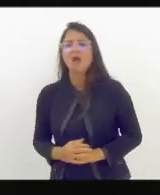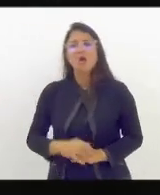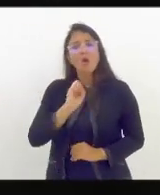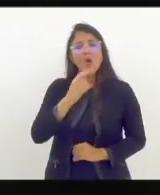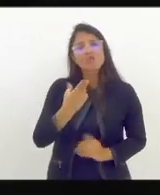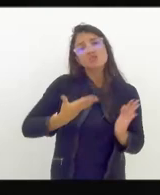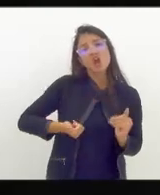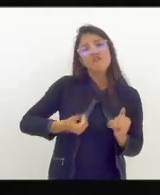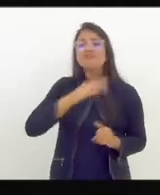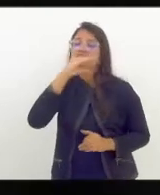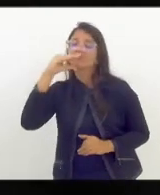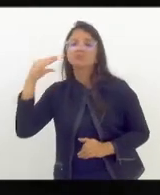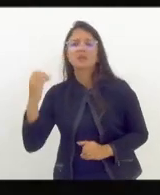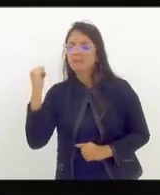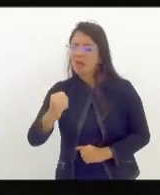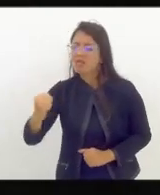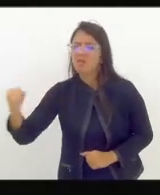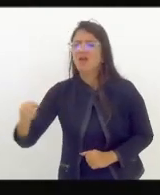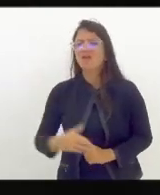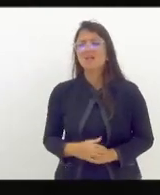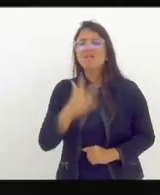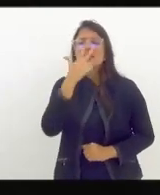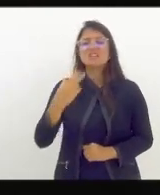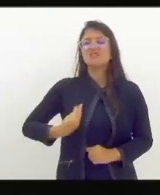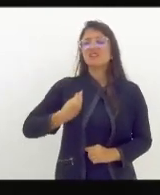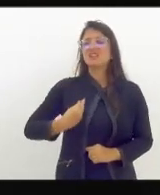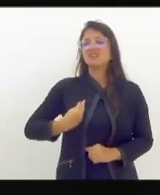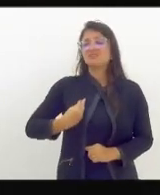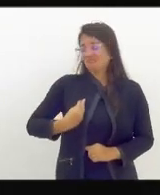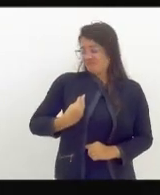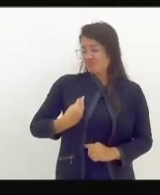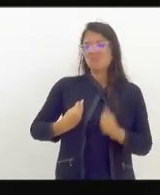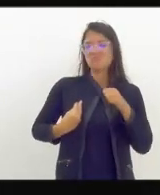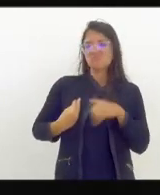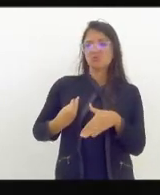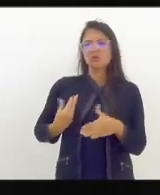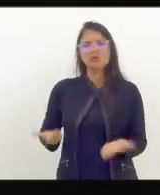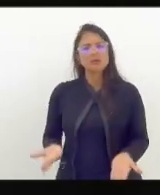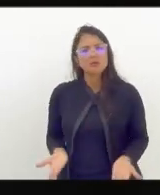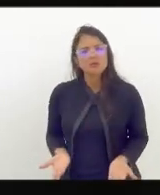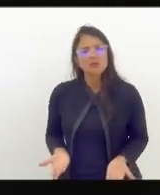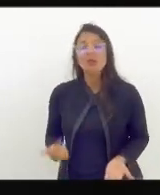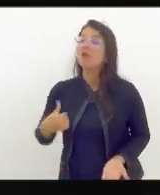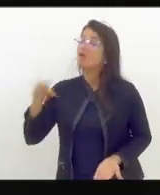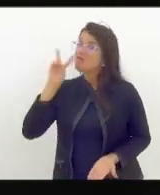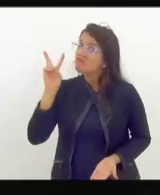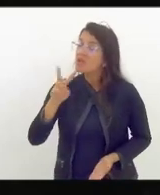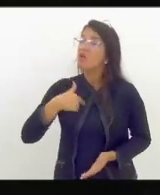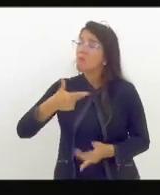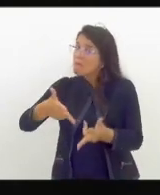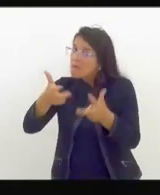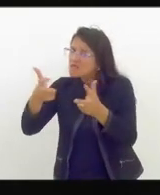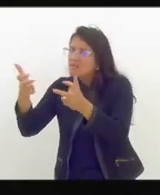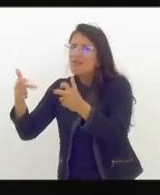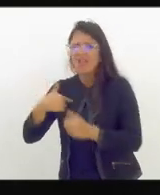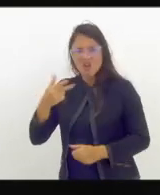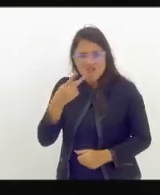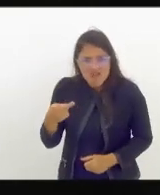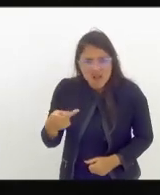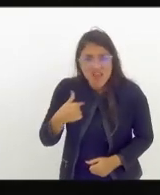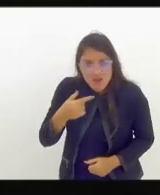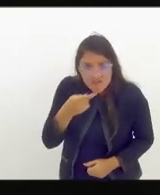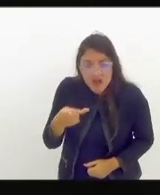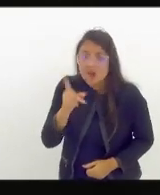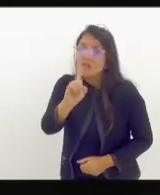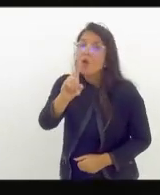um, a vida virou qualquer coisa, banalizou. É isso que a gente está vendo? Não sou eu que estou dizendo que a vida banalizou, é o que a gente